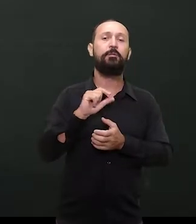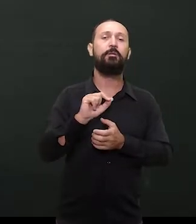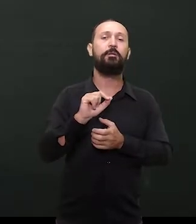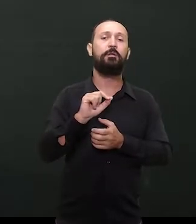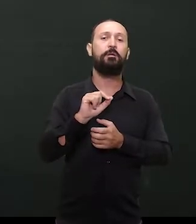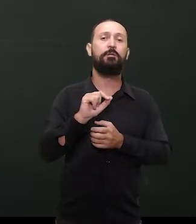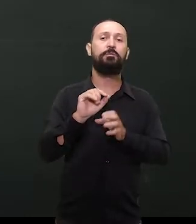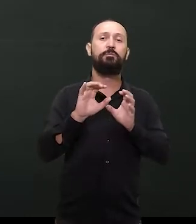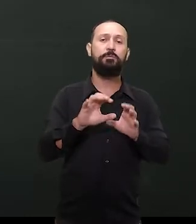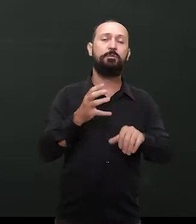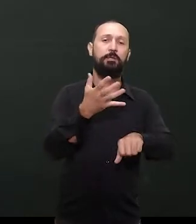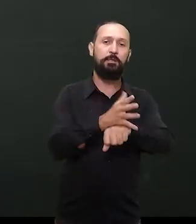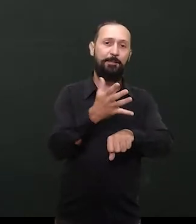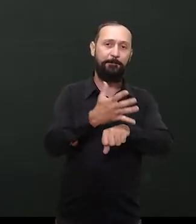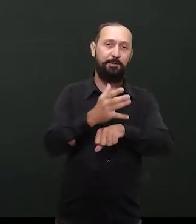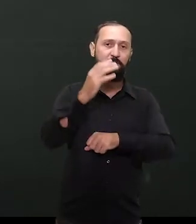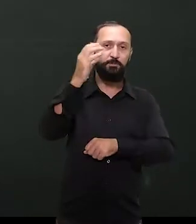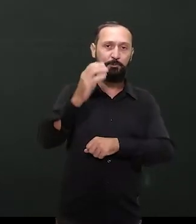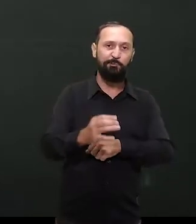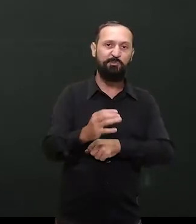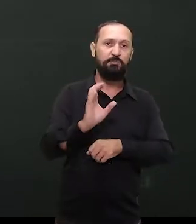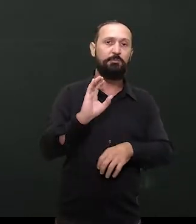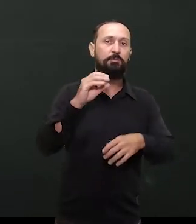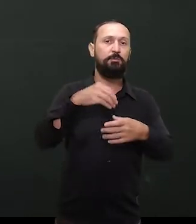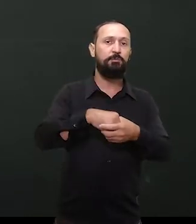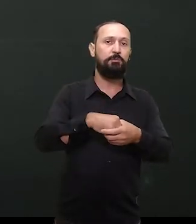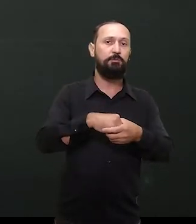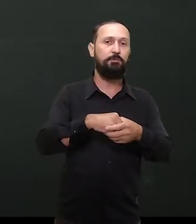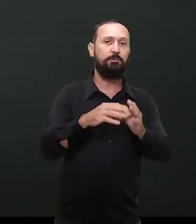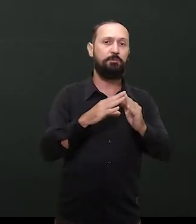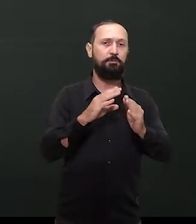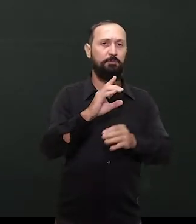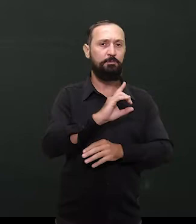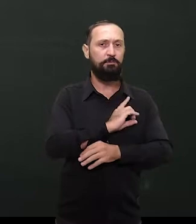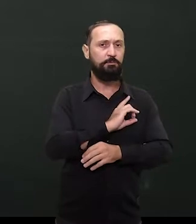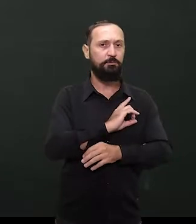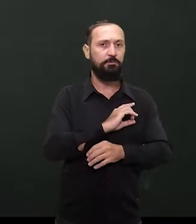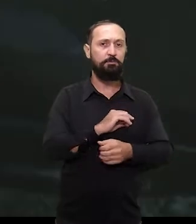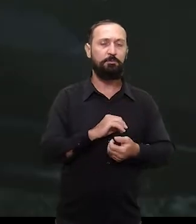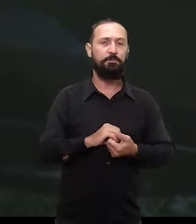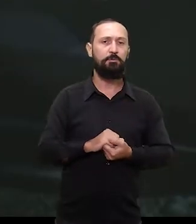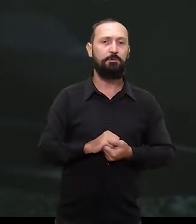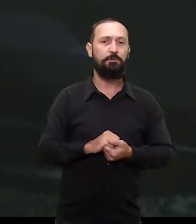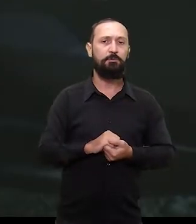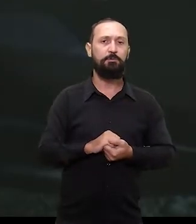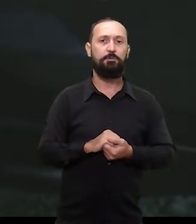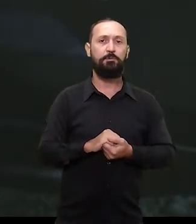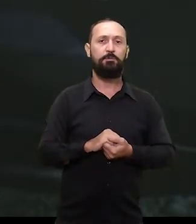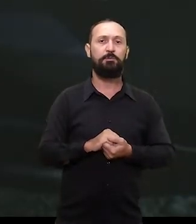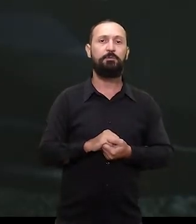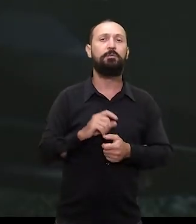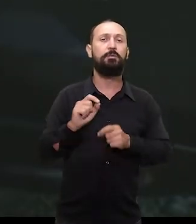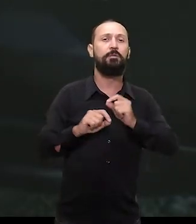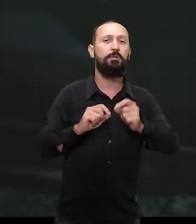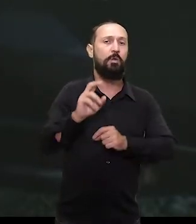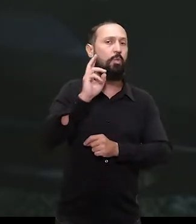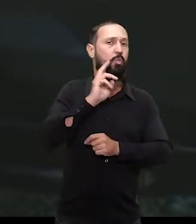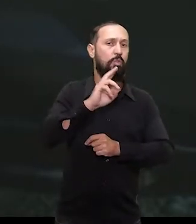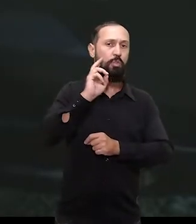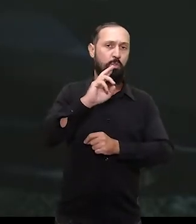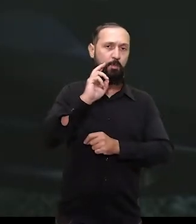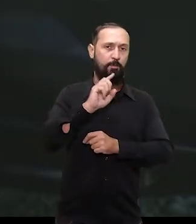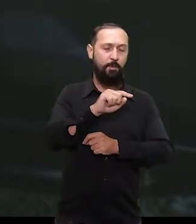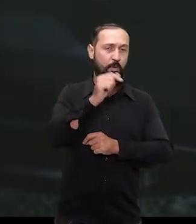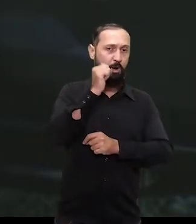maioria das formas de prática desse crime dentro de uma delegacia de Atendimento à mulher e Dr apesar de ser mais